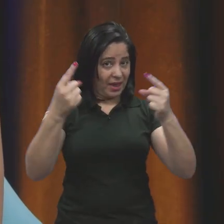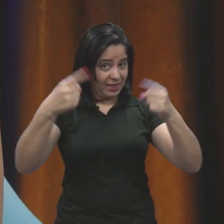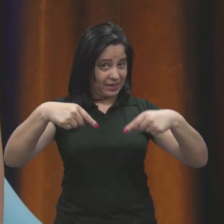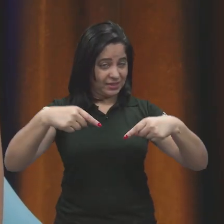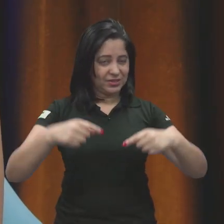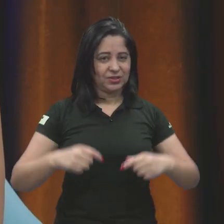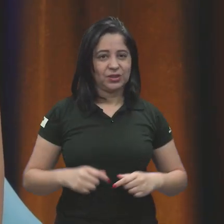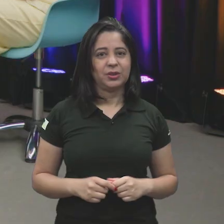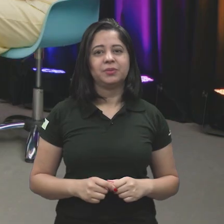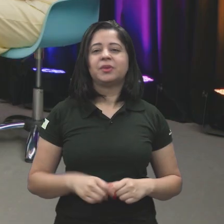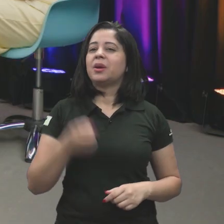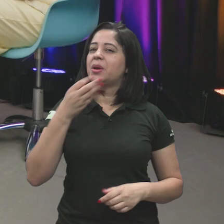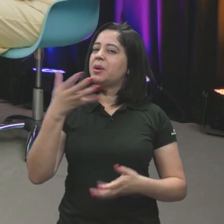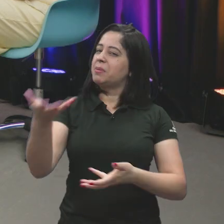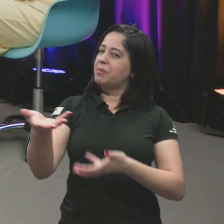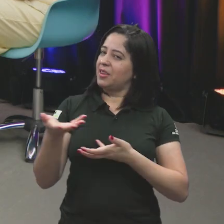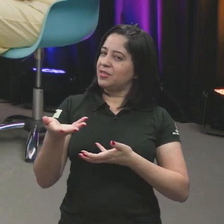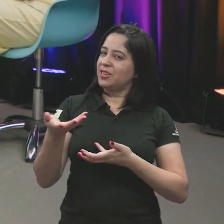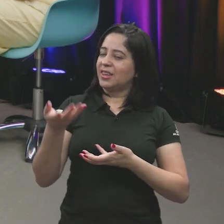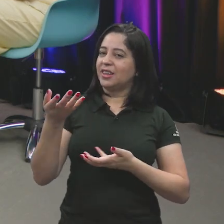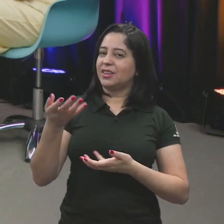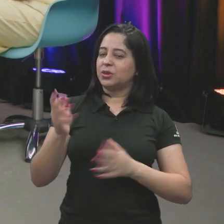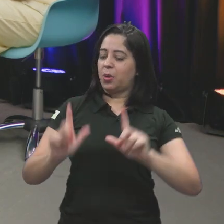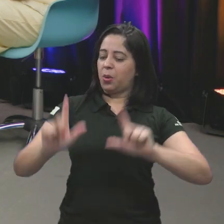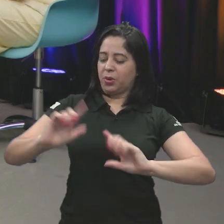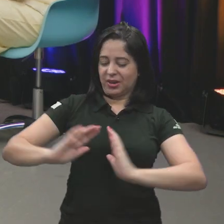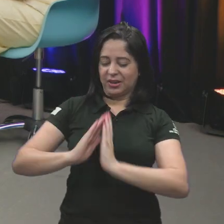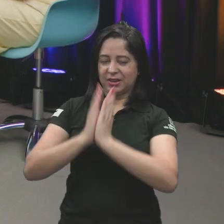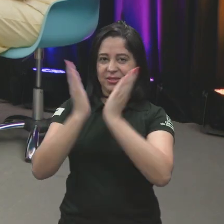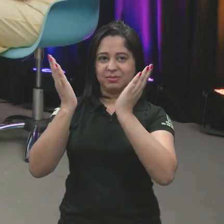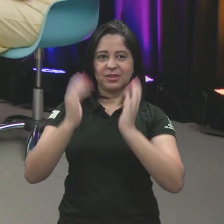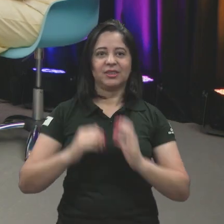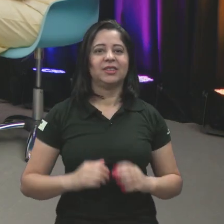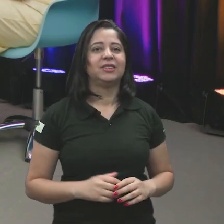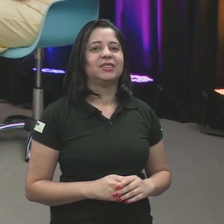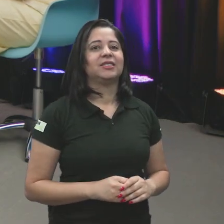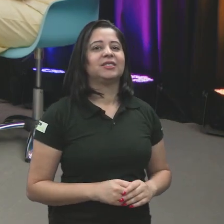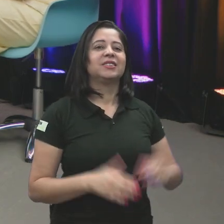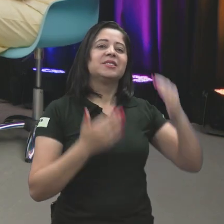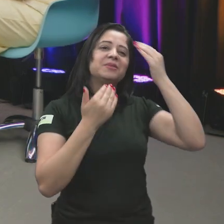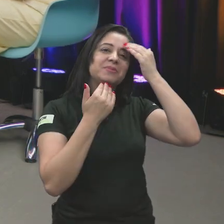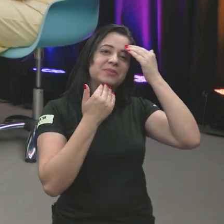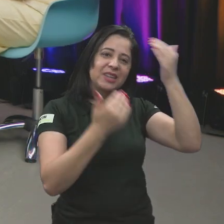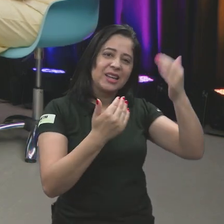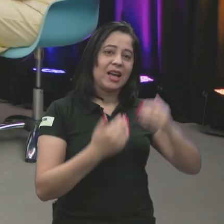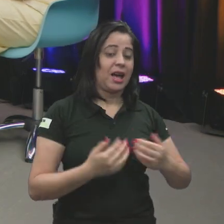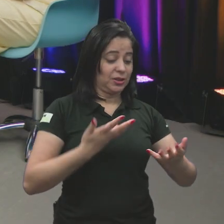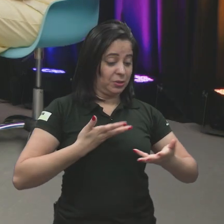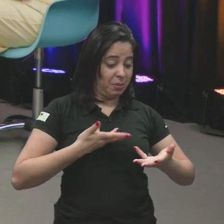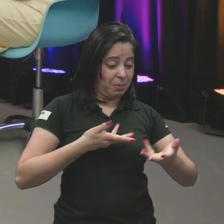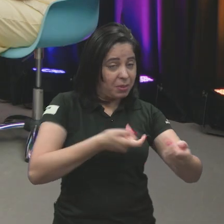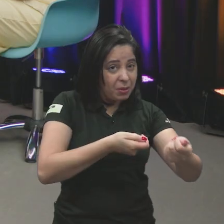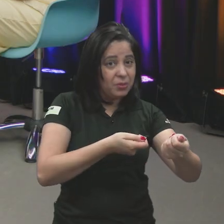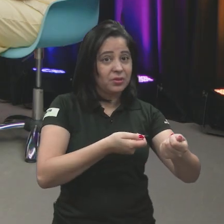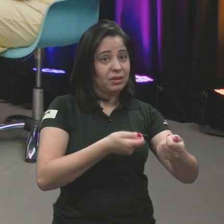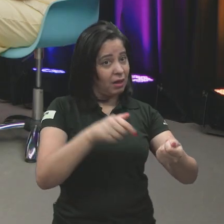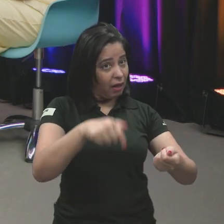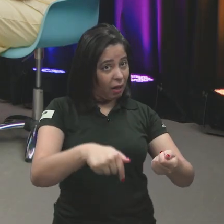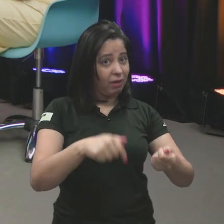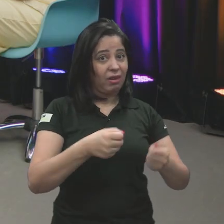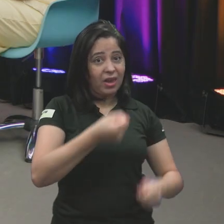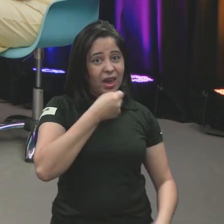desafios enfrentados. Bem-vindo, Sena, ao programa Inspiração. Obrigado, Priscila, pelo convite, por estar